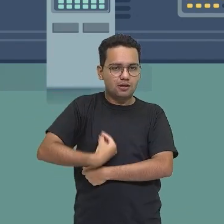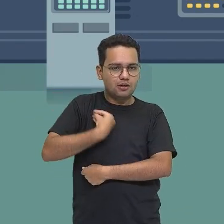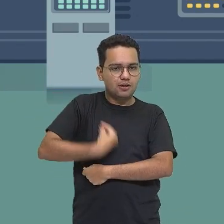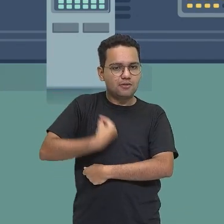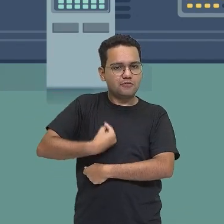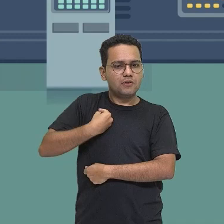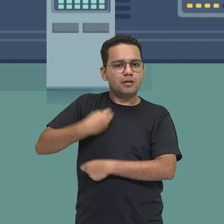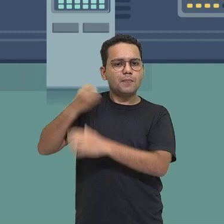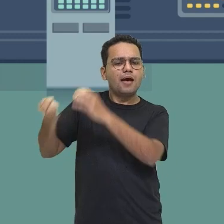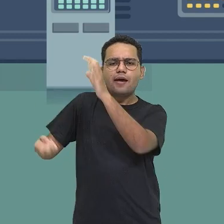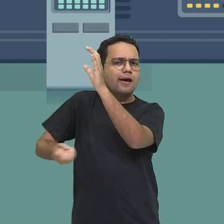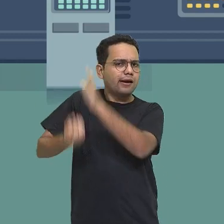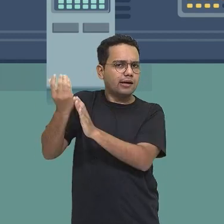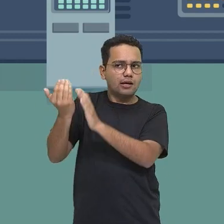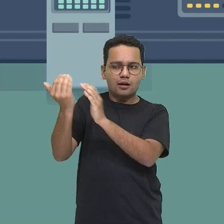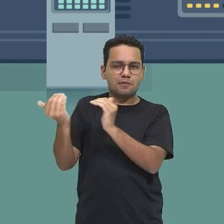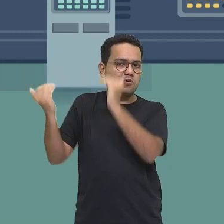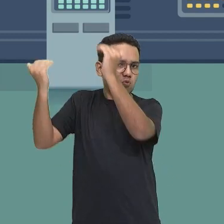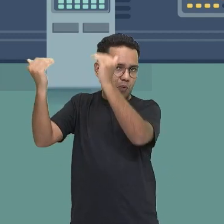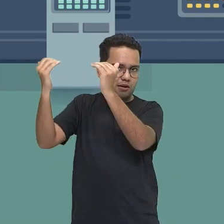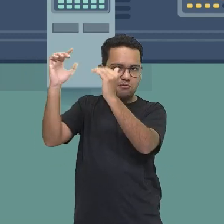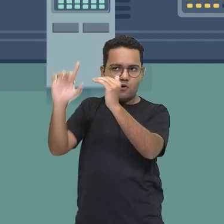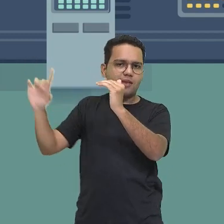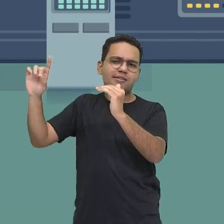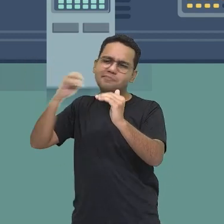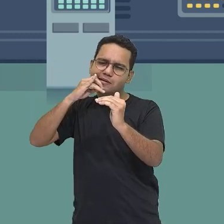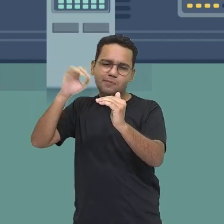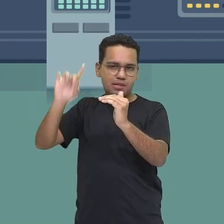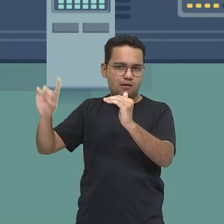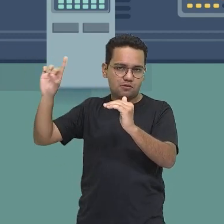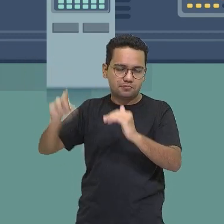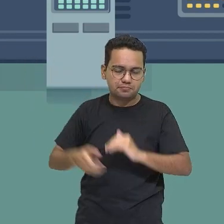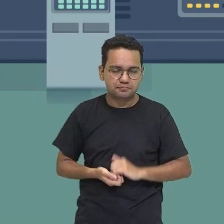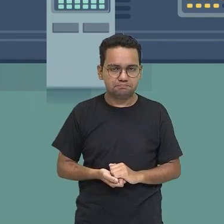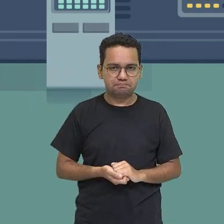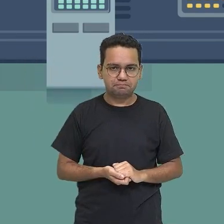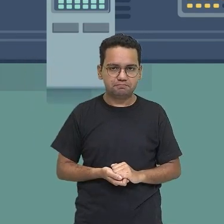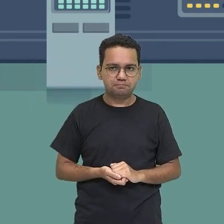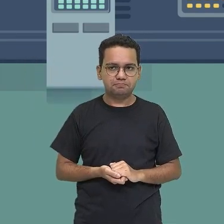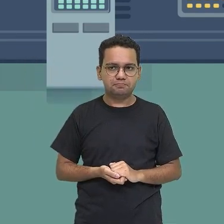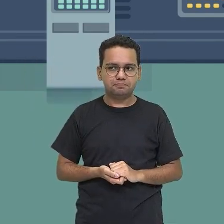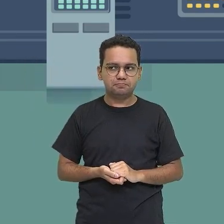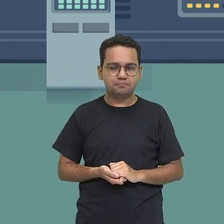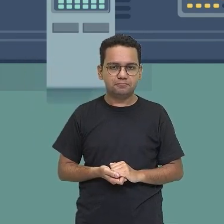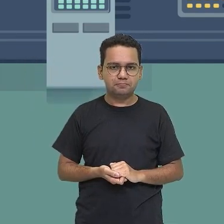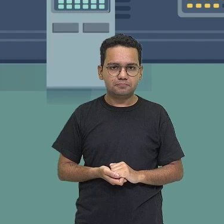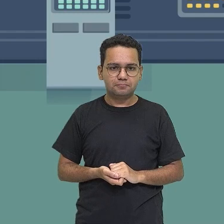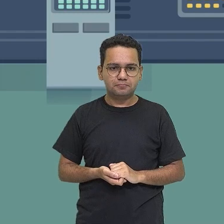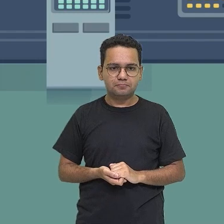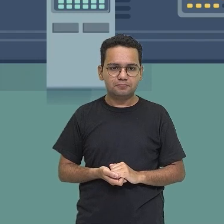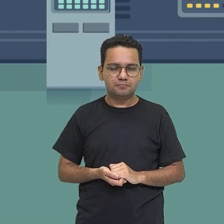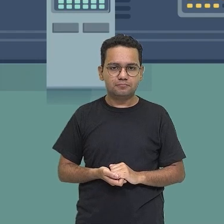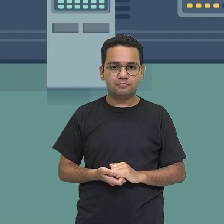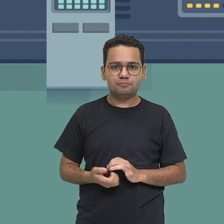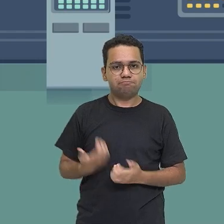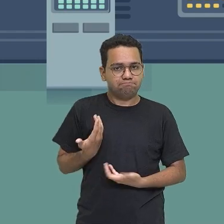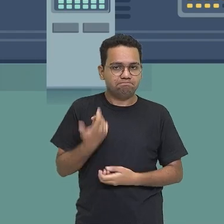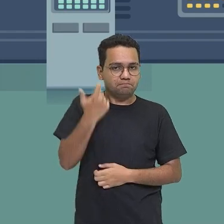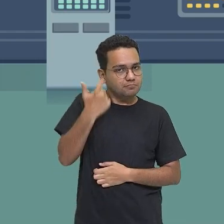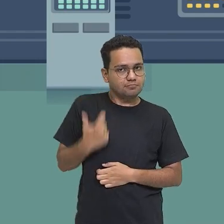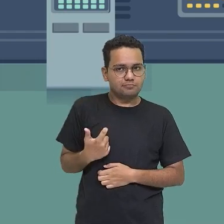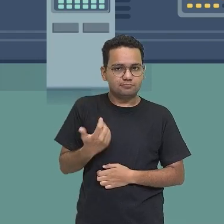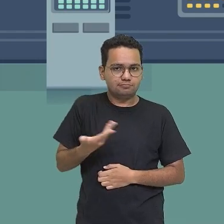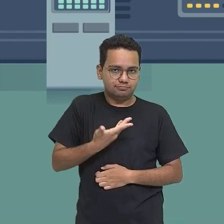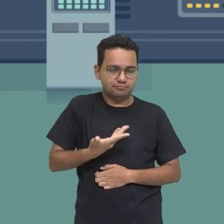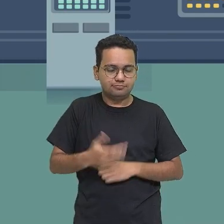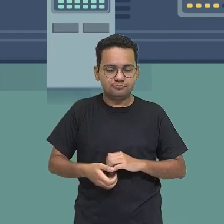da criação de um ser sobrenatural. Então, pessoal, percebam o seguinte: eu, professora Risolda